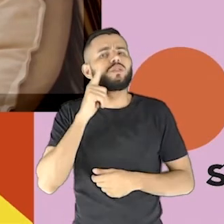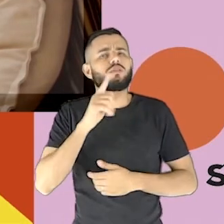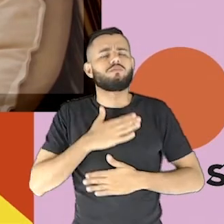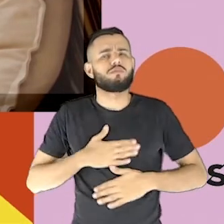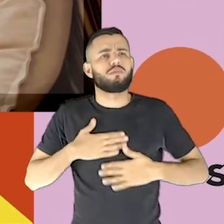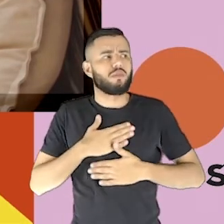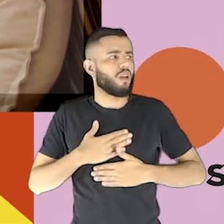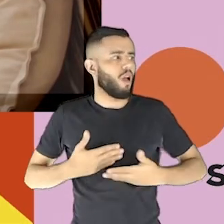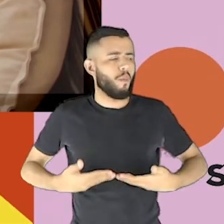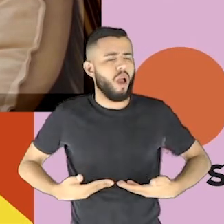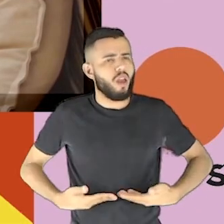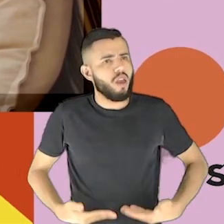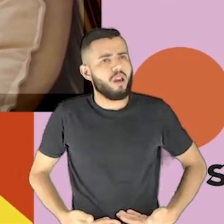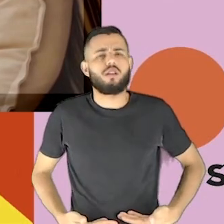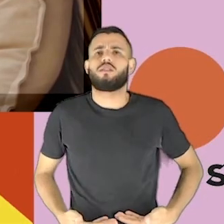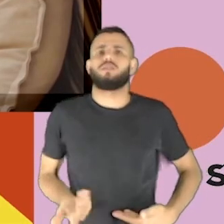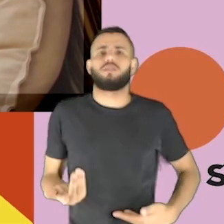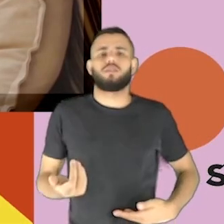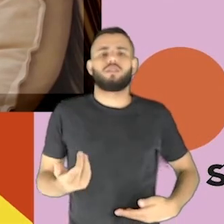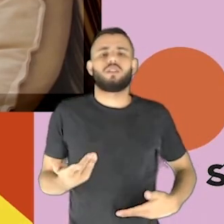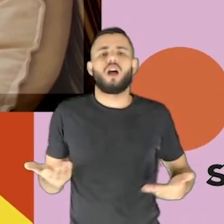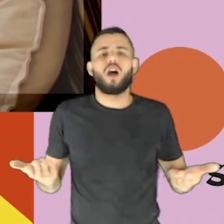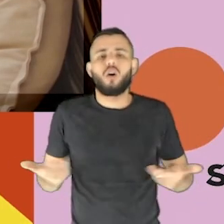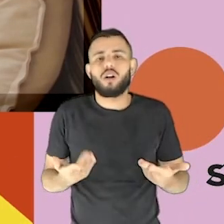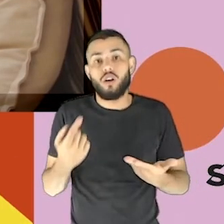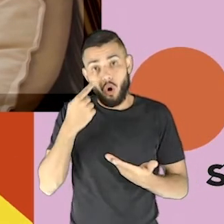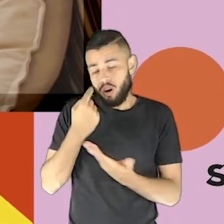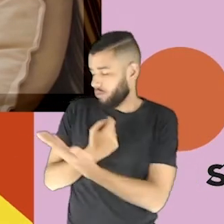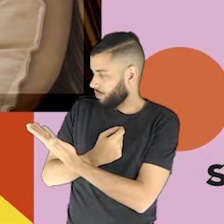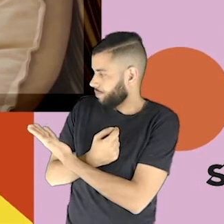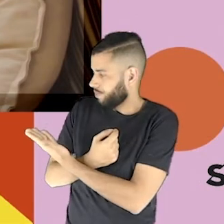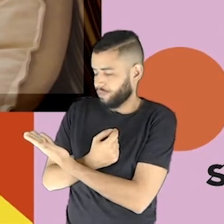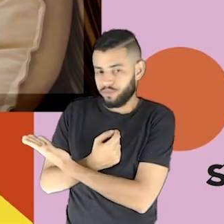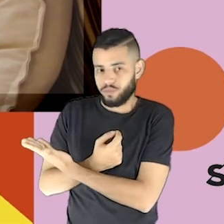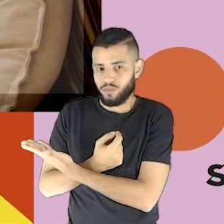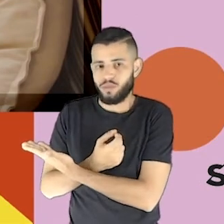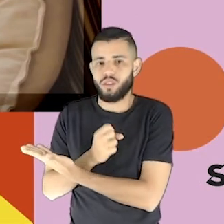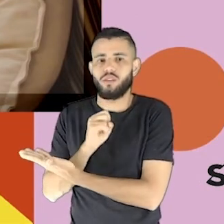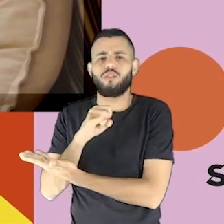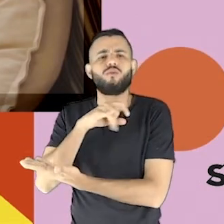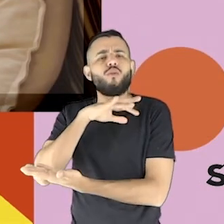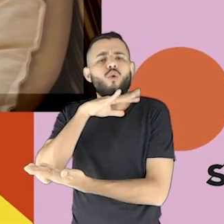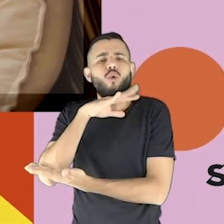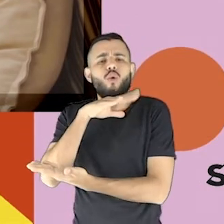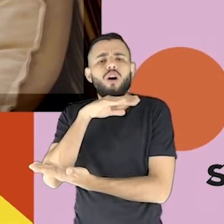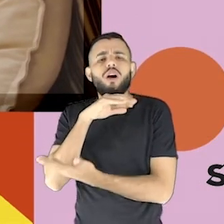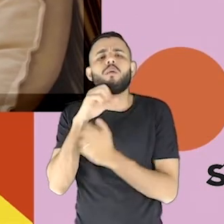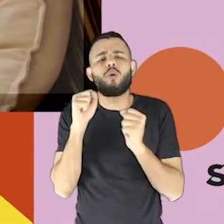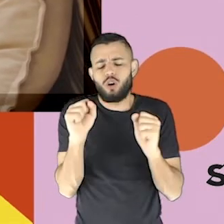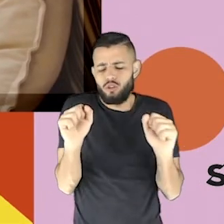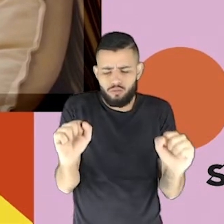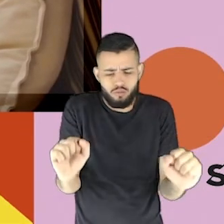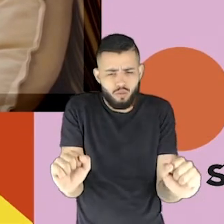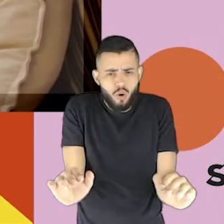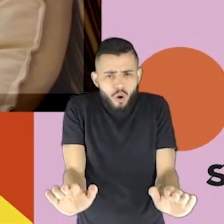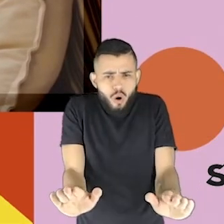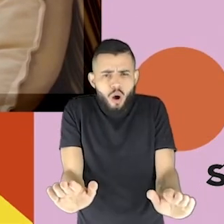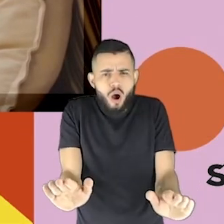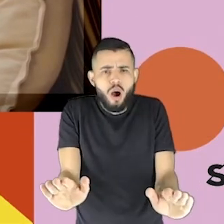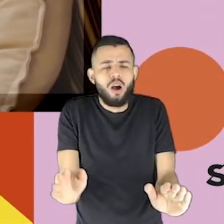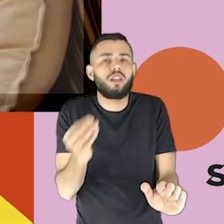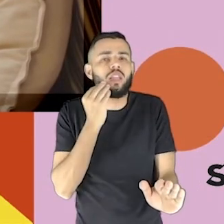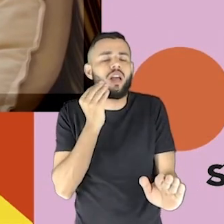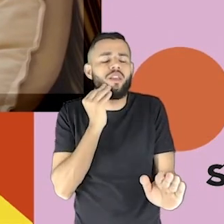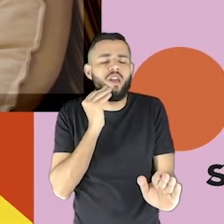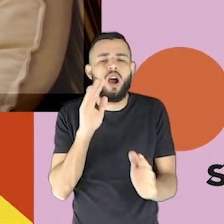barriga entre as pernas. E desce, empurra lá para frente. Se for ruim para a testa chegar no chão, apoia os cotovelos e tenta levar a testa nas